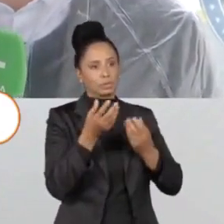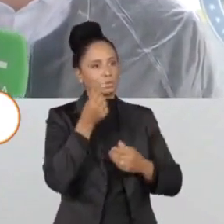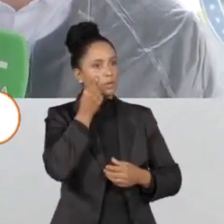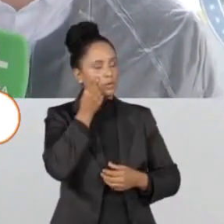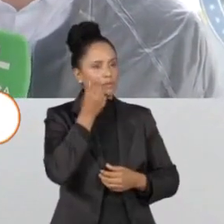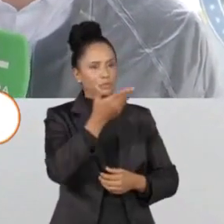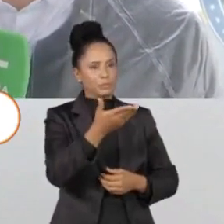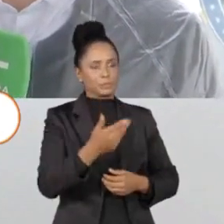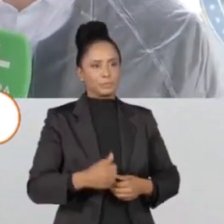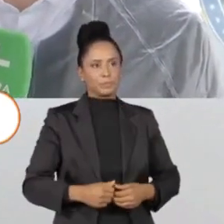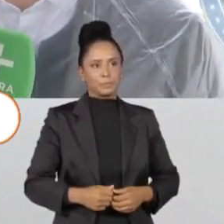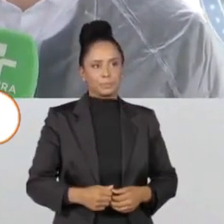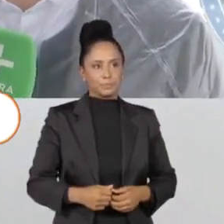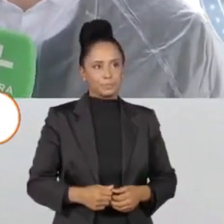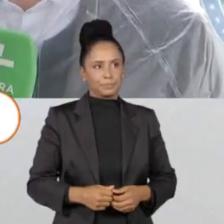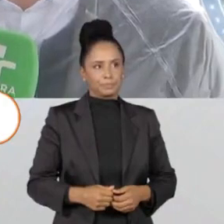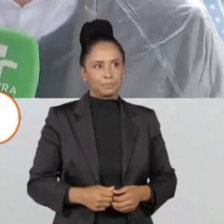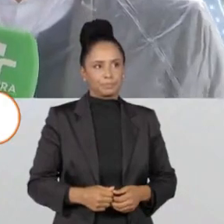vivo. Turati.